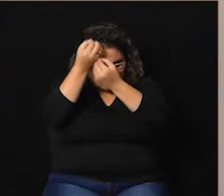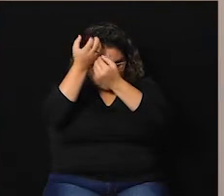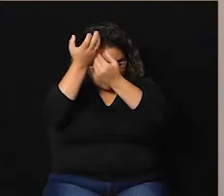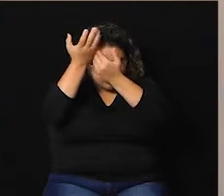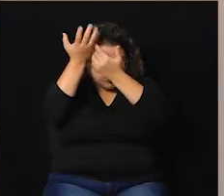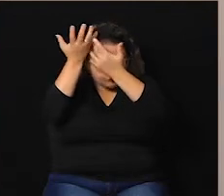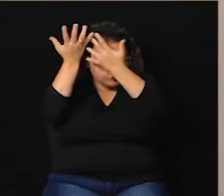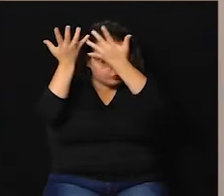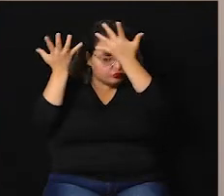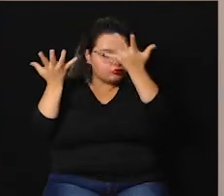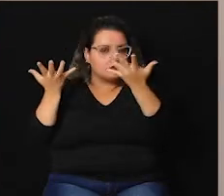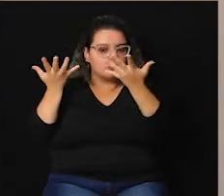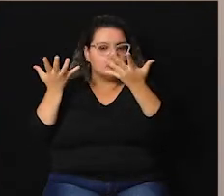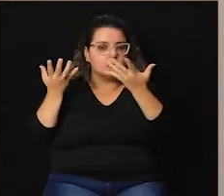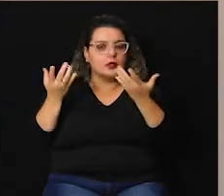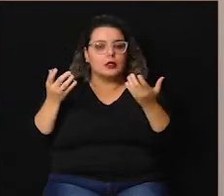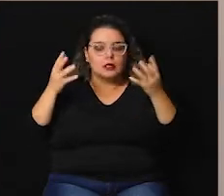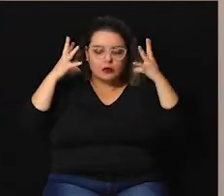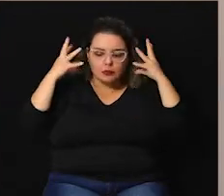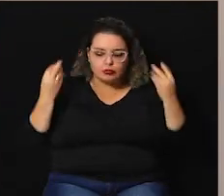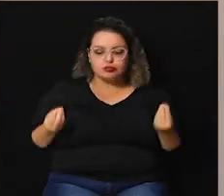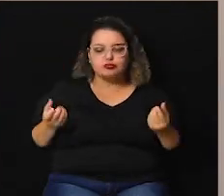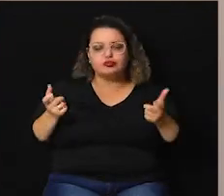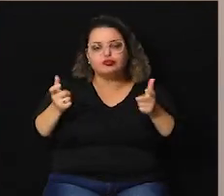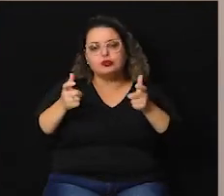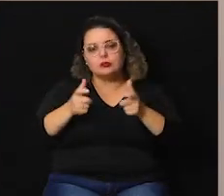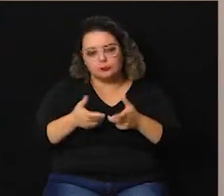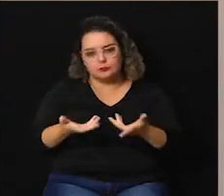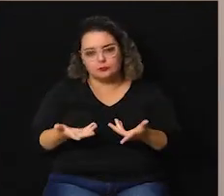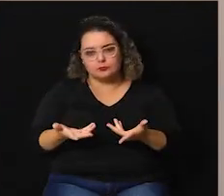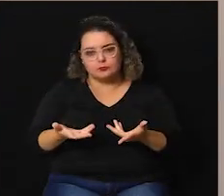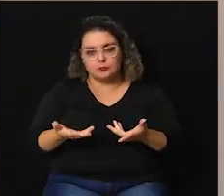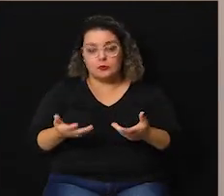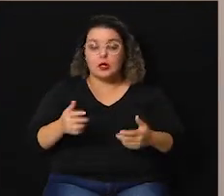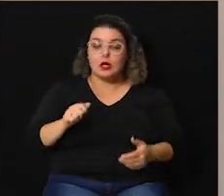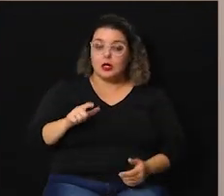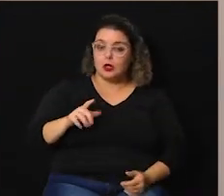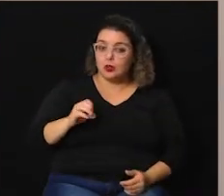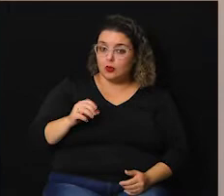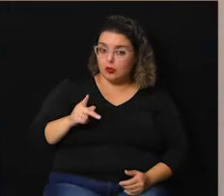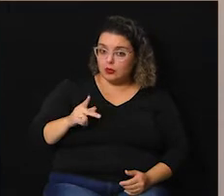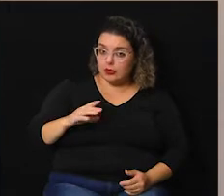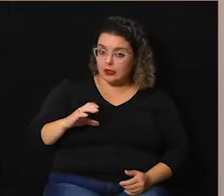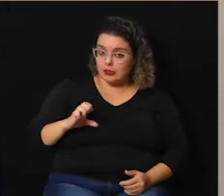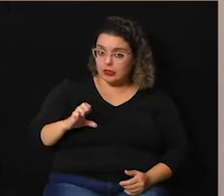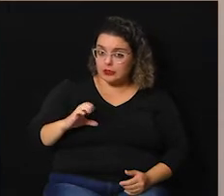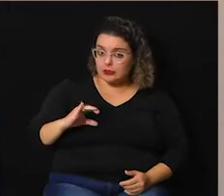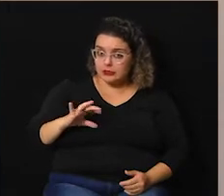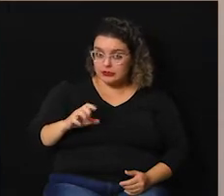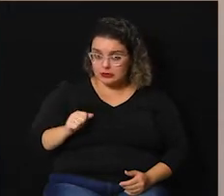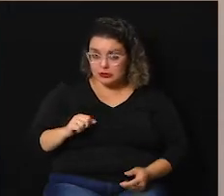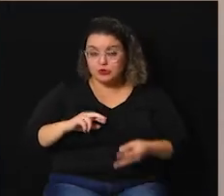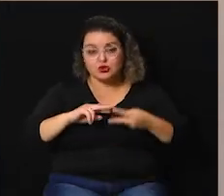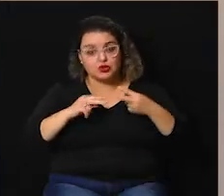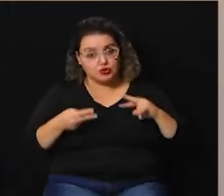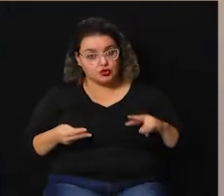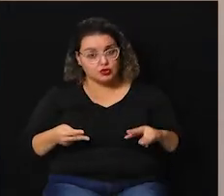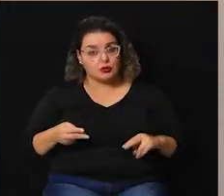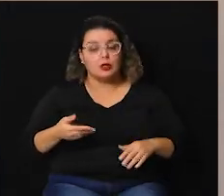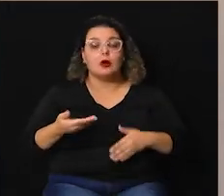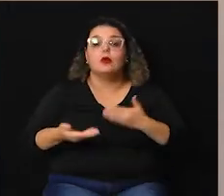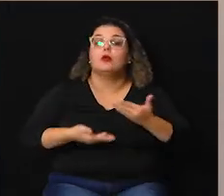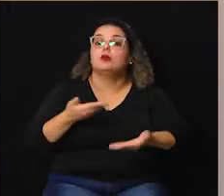queda. Agora, é importante entender que a alopecia androgenética ela é um tratamento